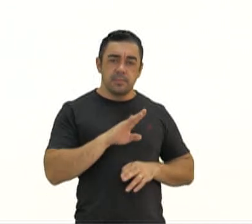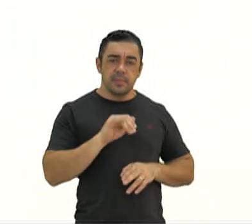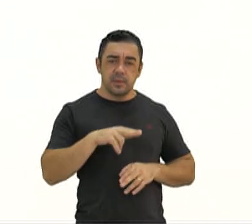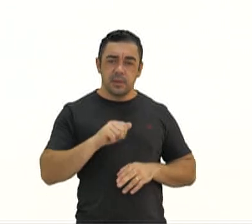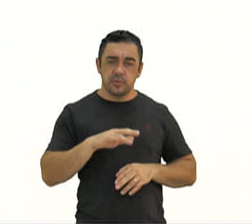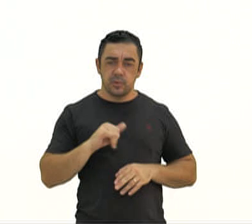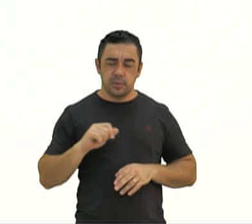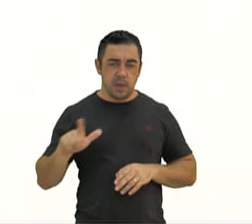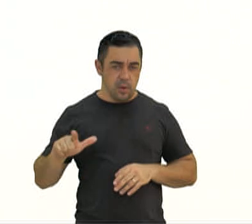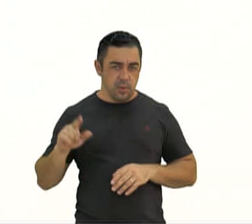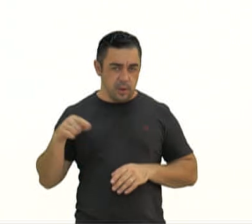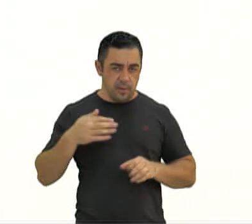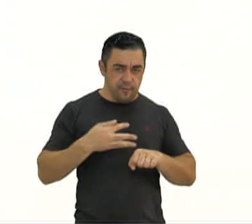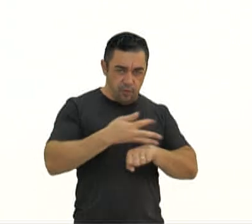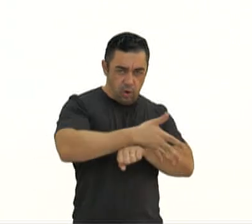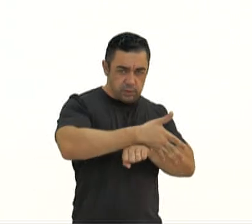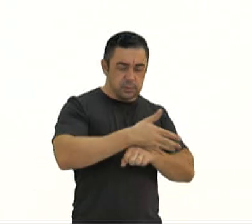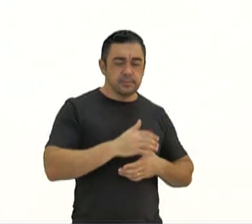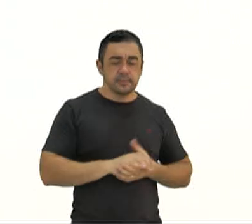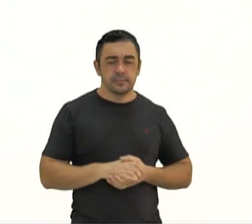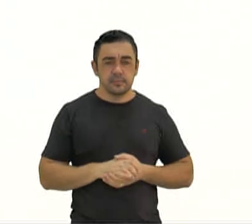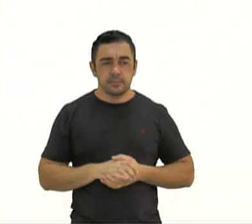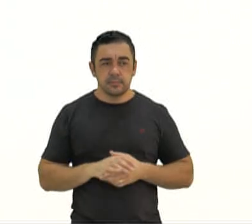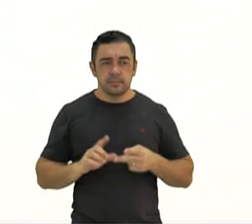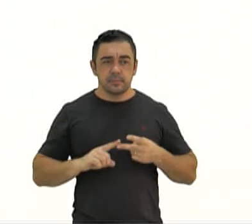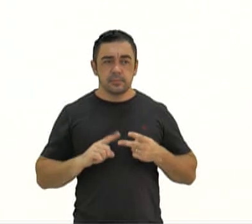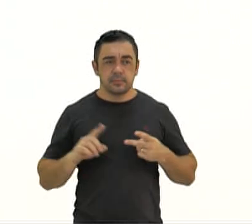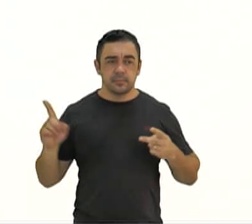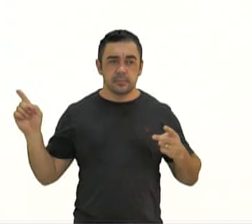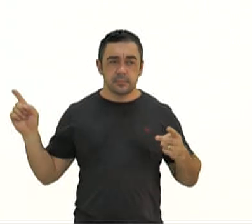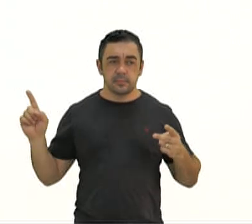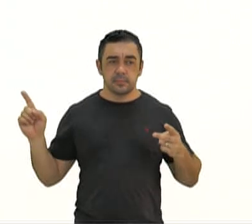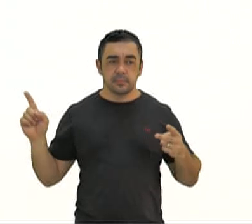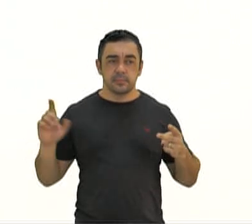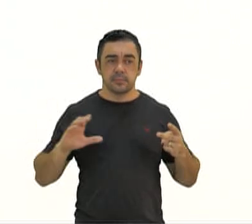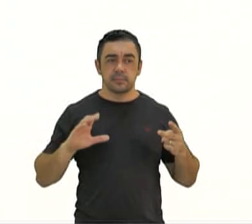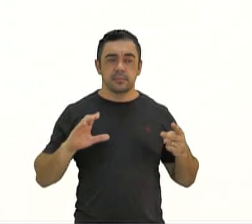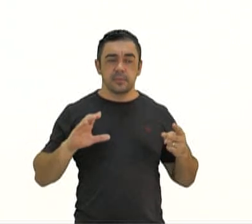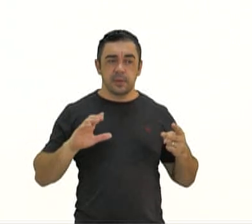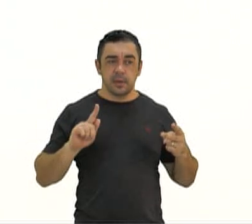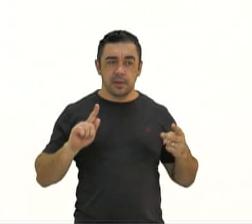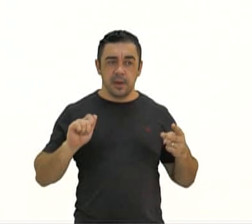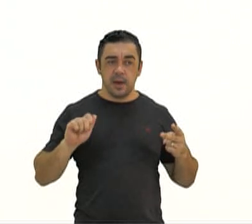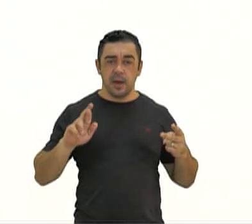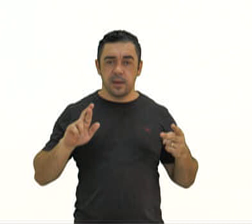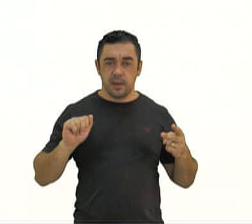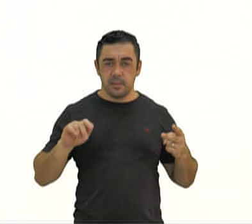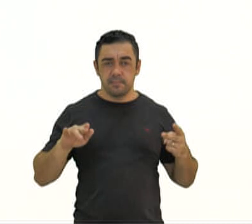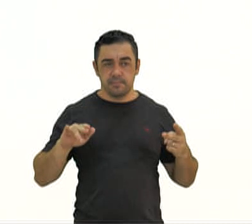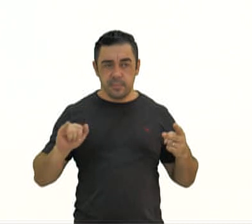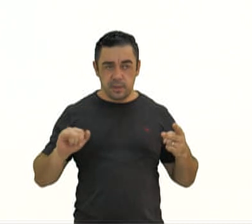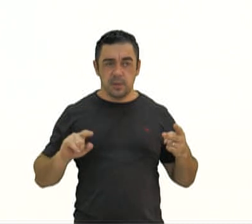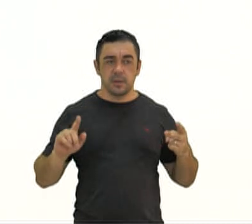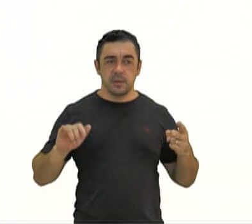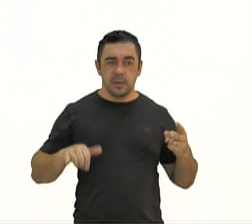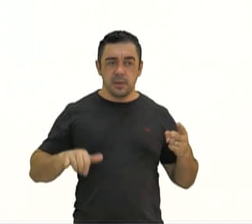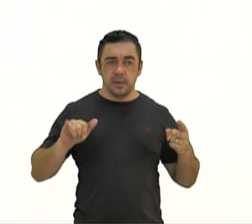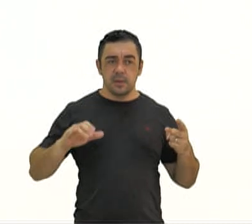binacional de Itaipu, a usina de Cabiraí e Siquirretá, que também são usinas